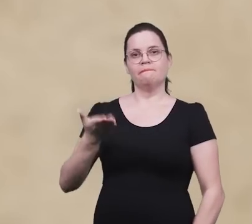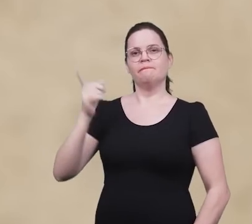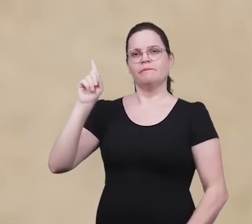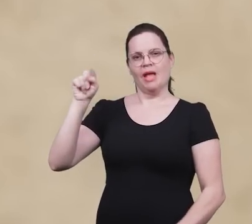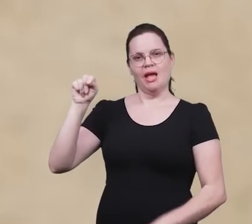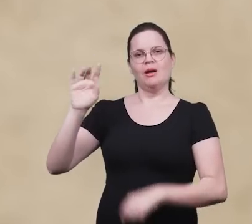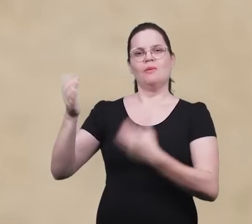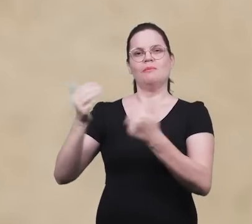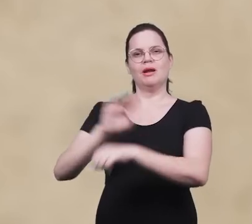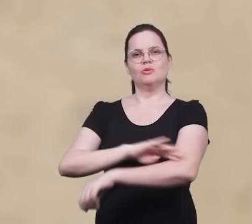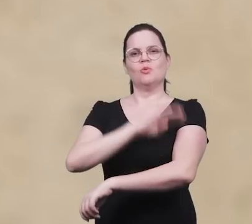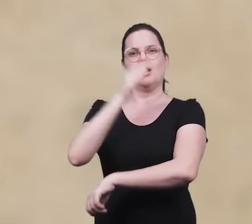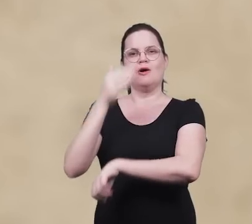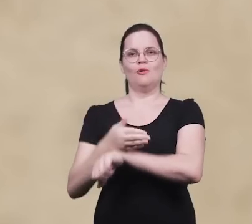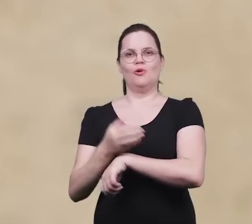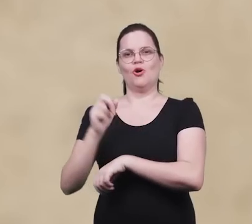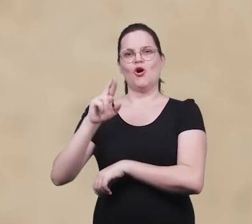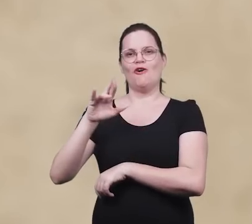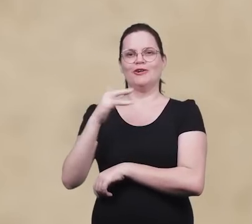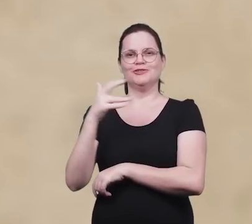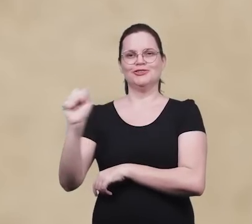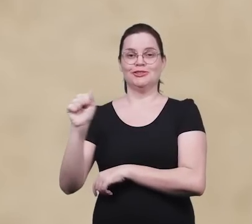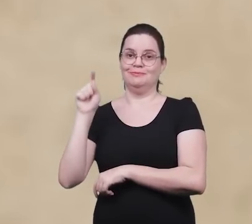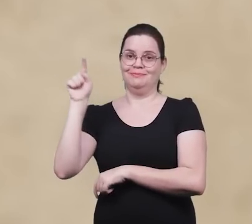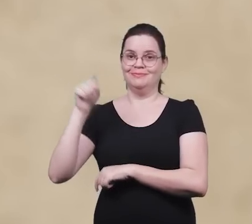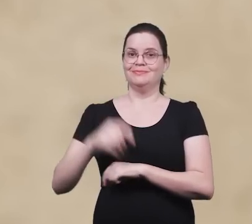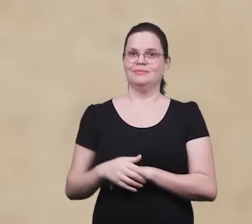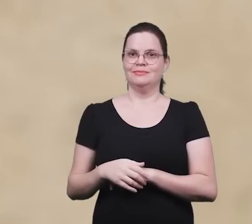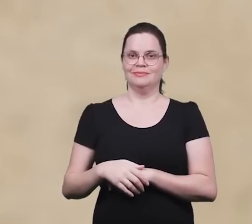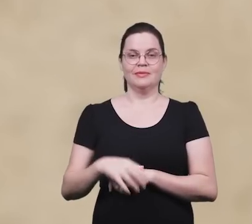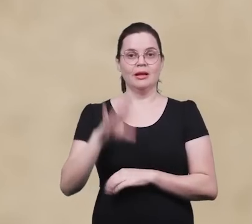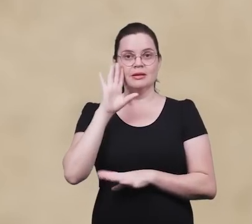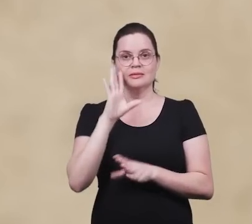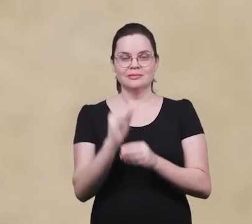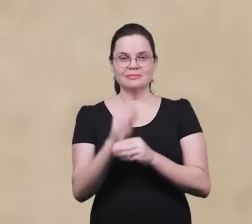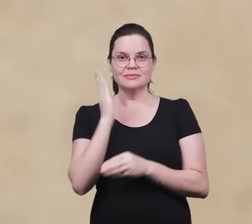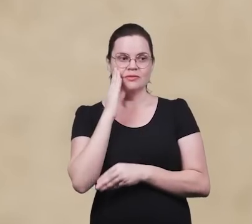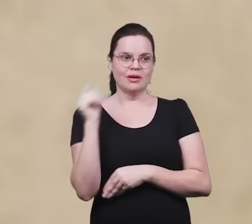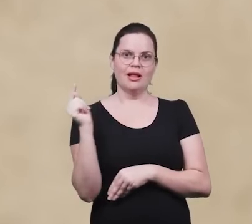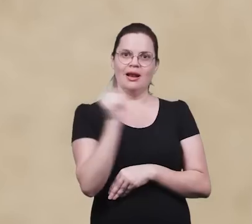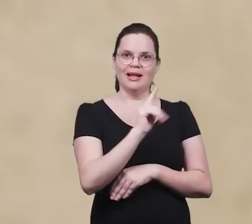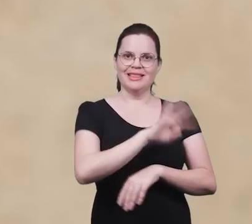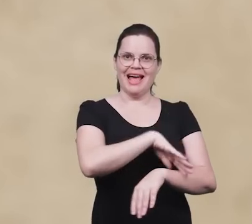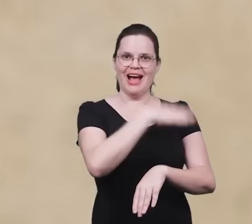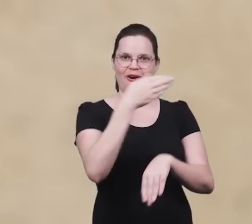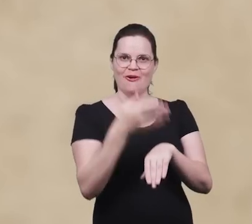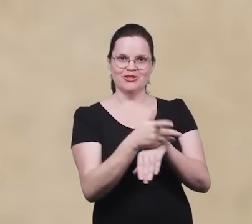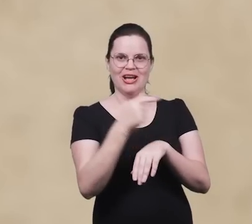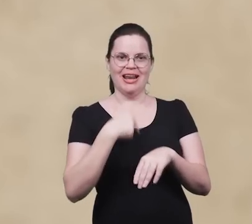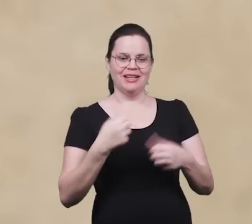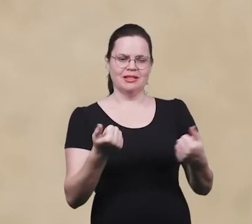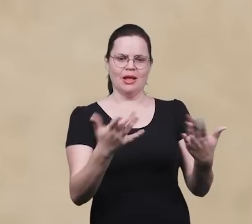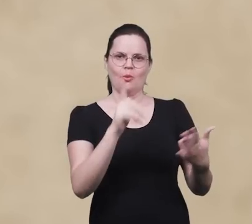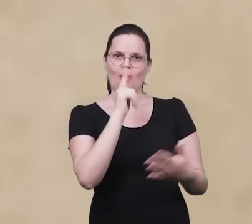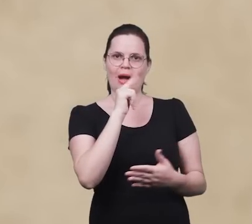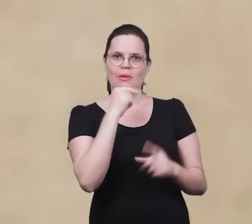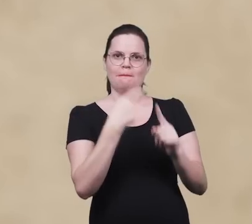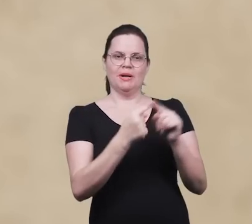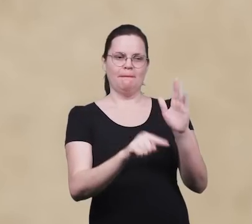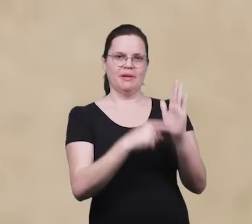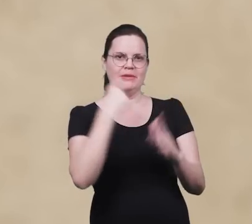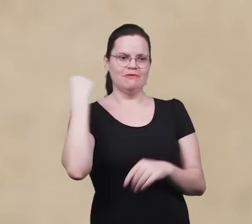Ele é a rocha. Lembra-se que a situação estava ligada com a rocha que na primeira vez